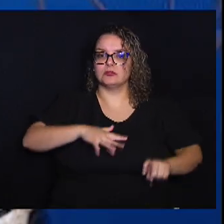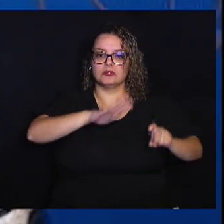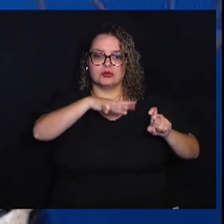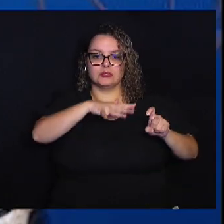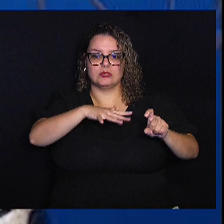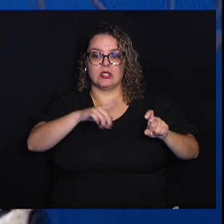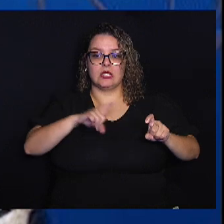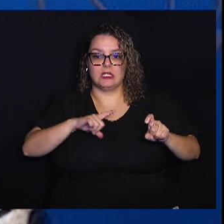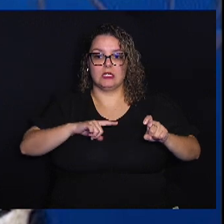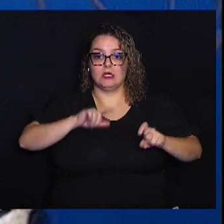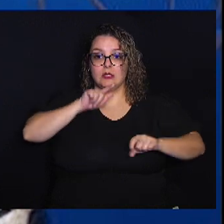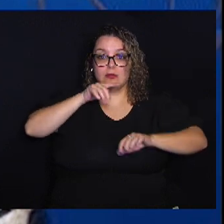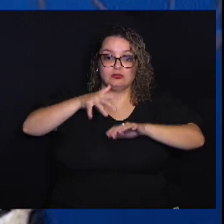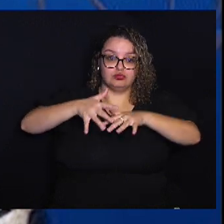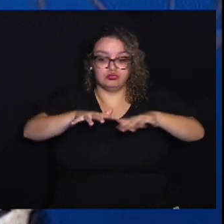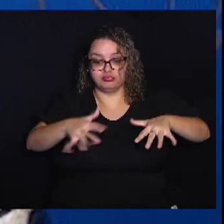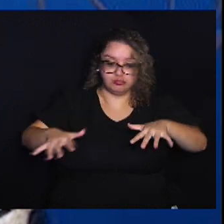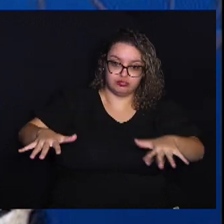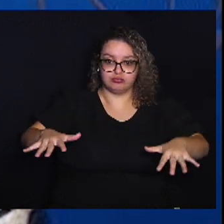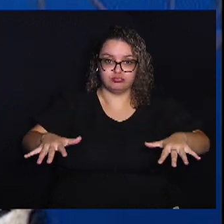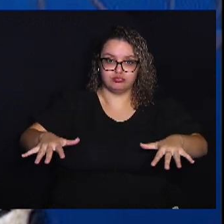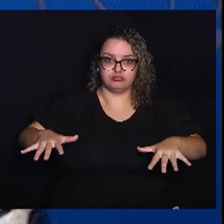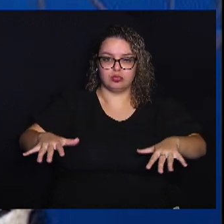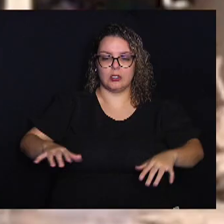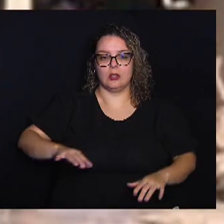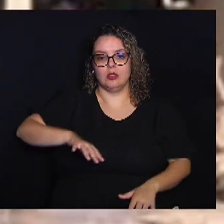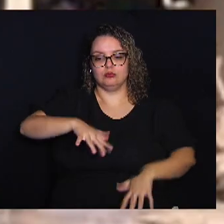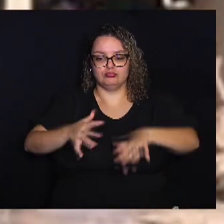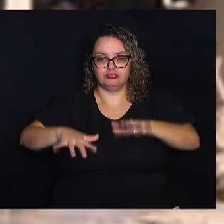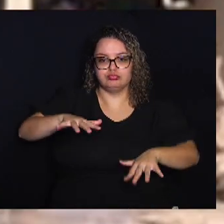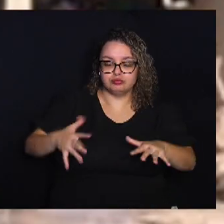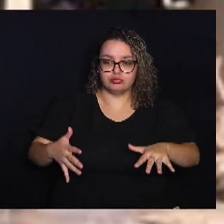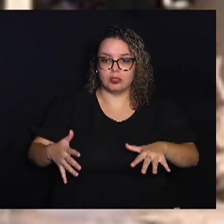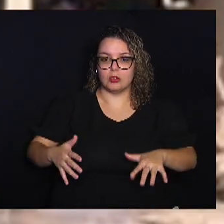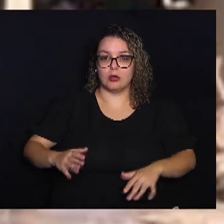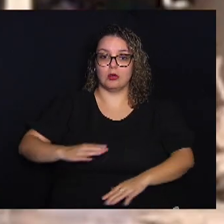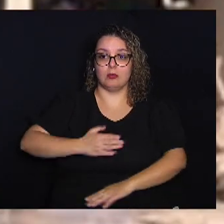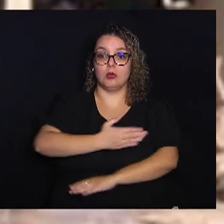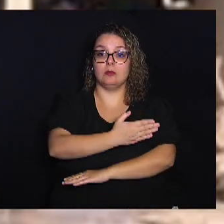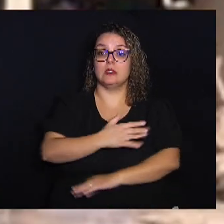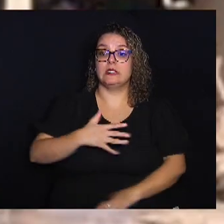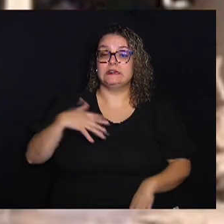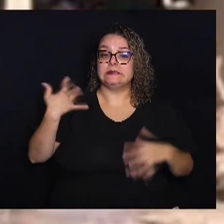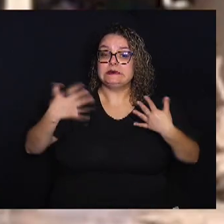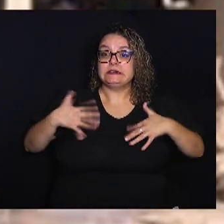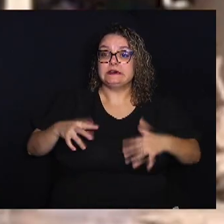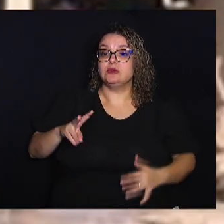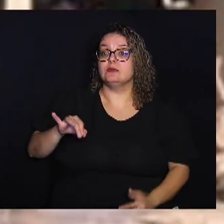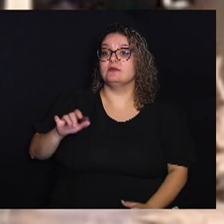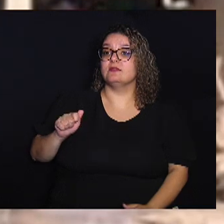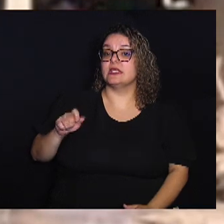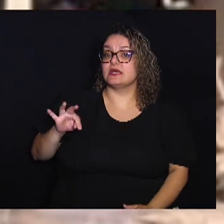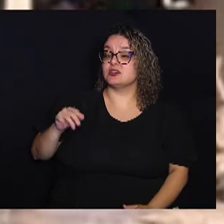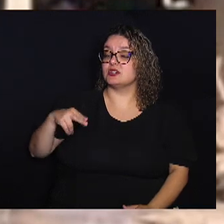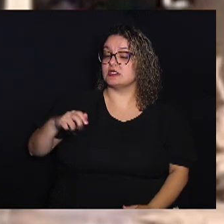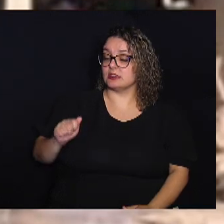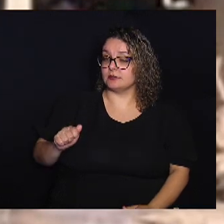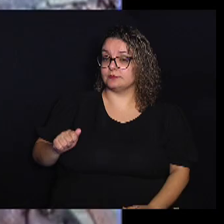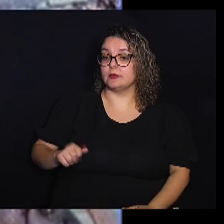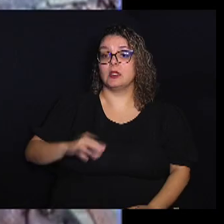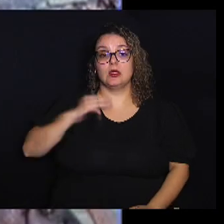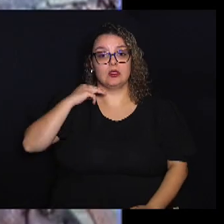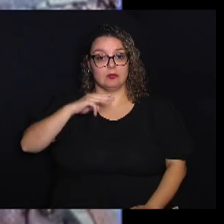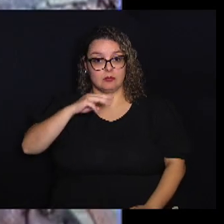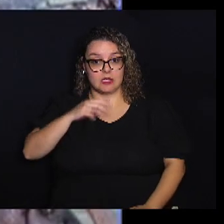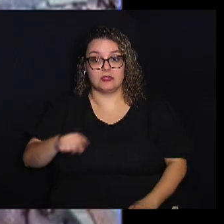prevê terremotos. Aparições recentes do peixe-remo assustaram moradores do Vietnã. Em março, o